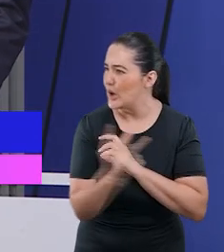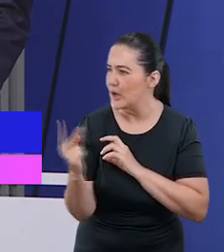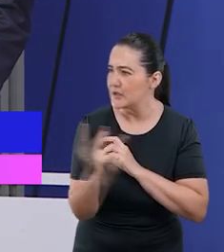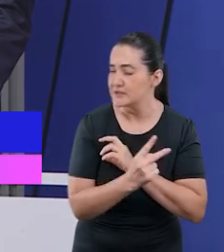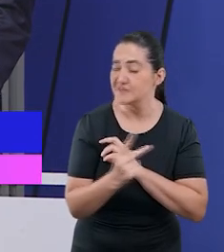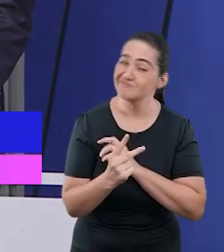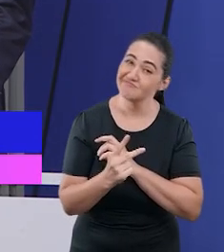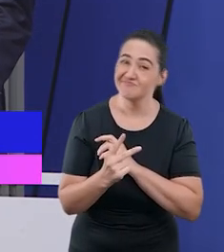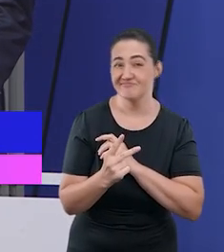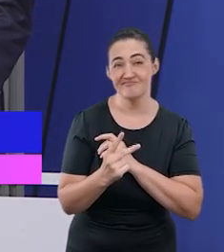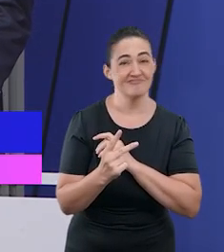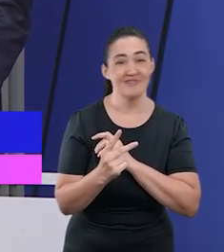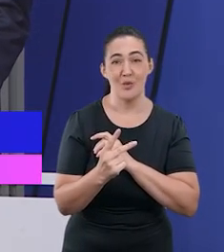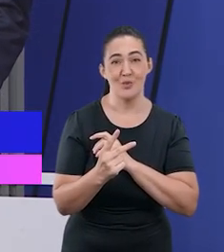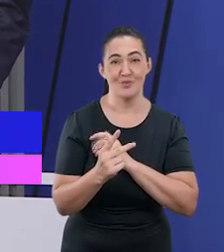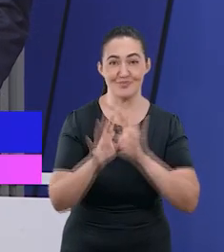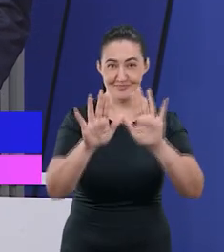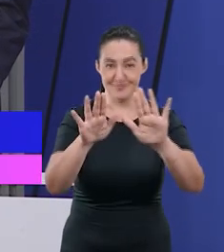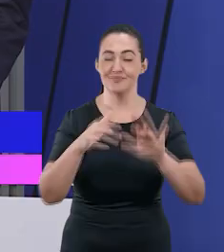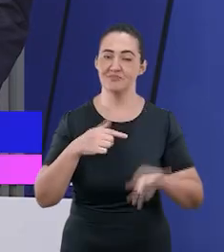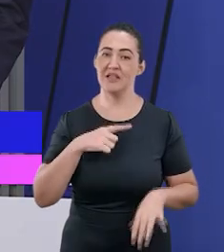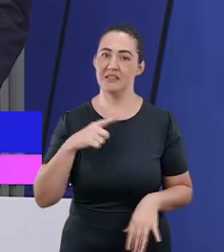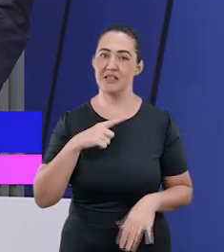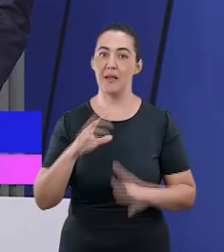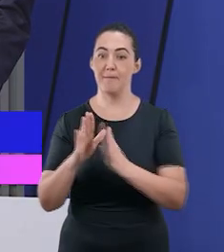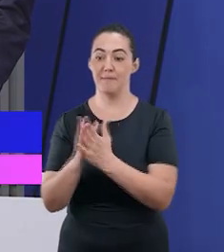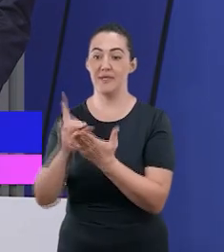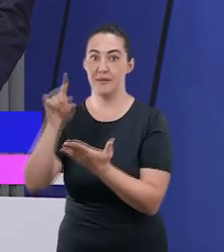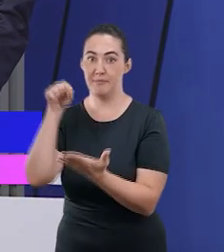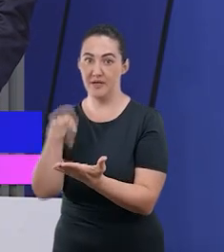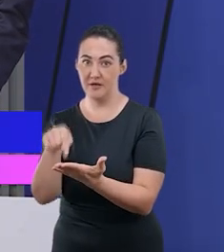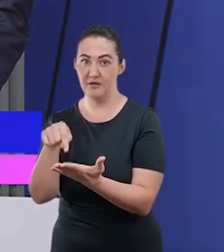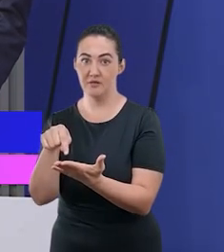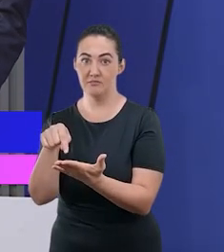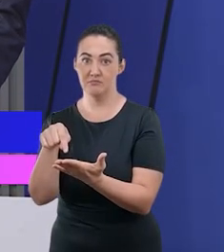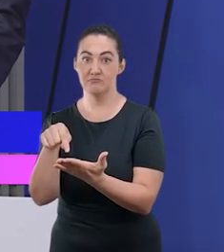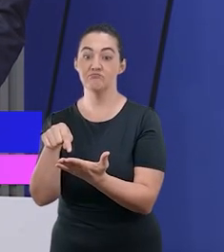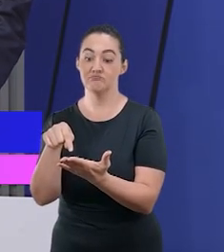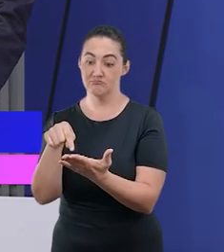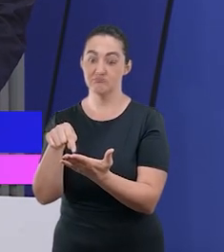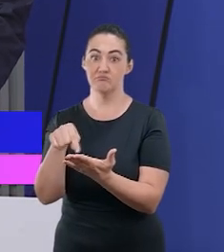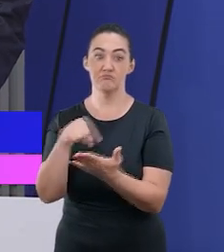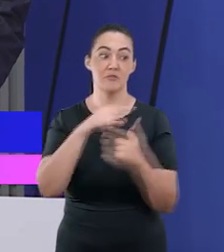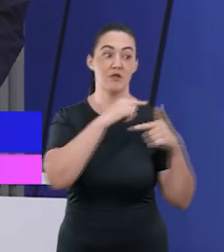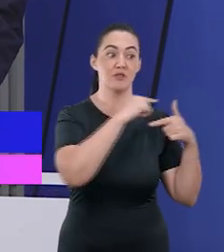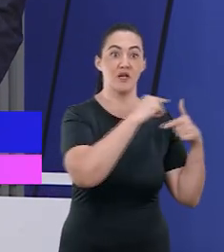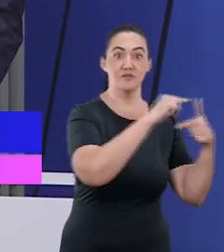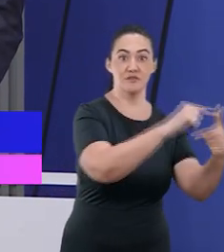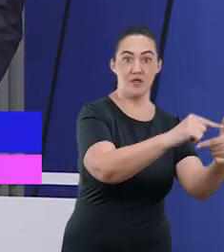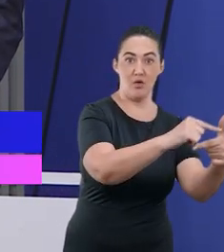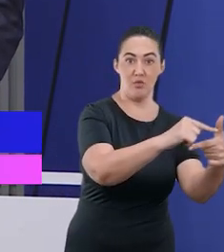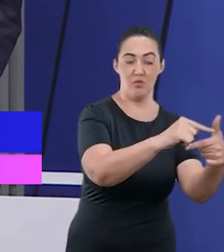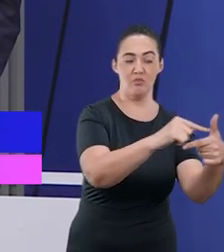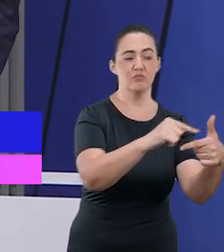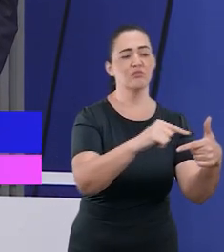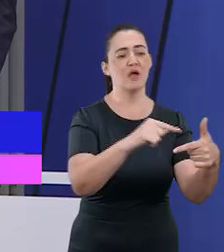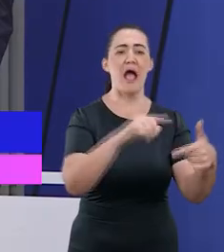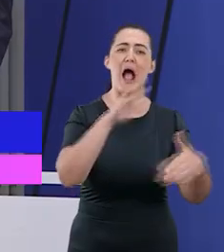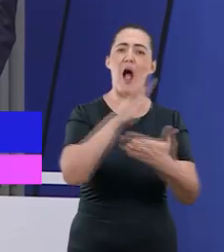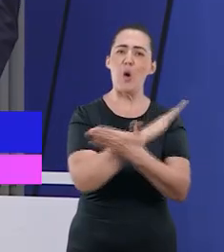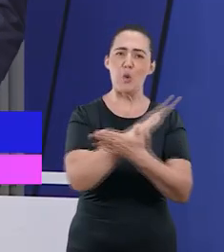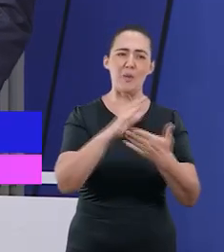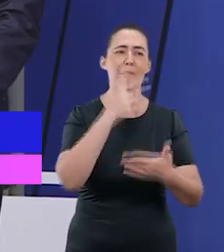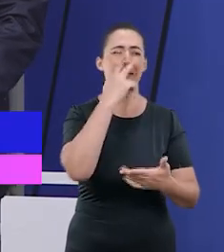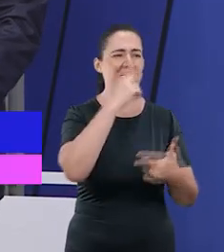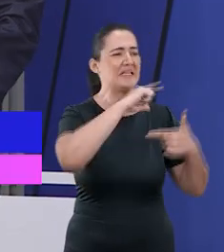que têm a ver com a revelação. E se a tradição tem a ver com revelação, ela deixou de ser tradição, ela se transforma em revelação. Aí você pode viver. Agora, se